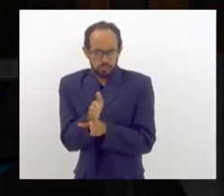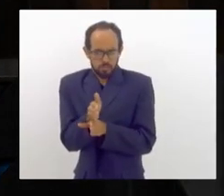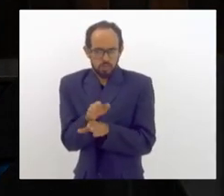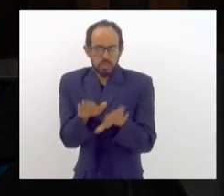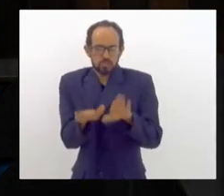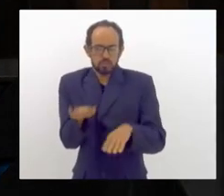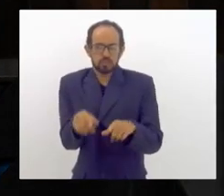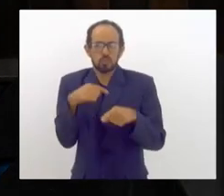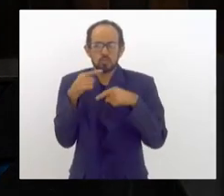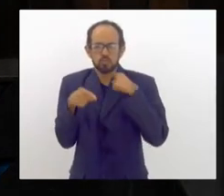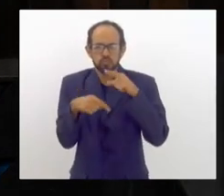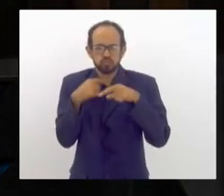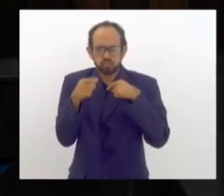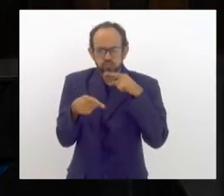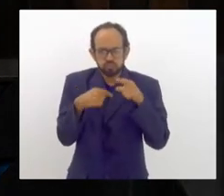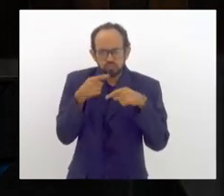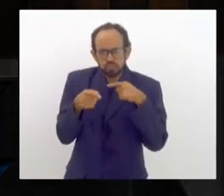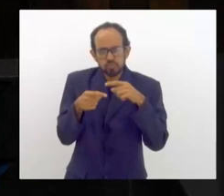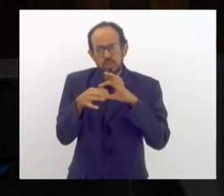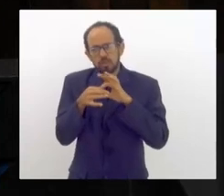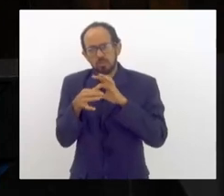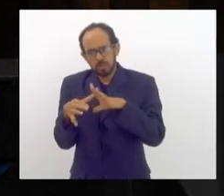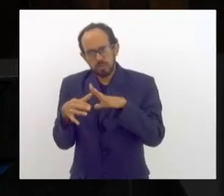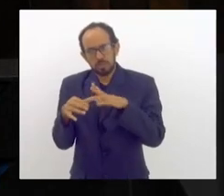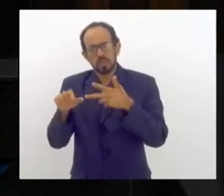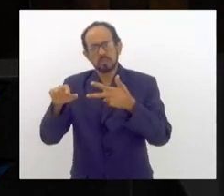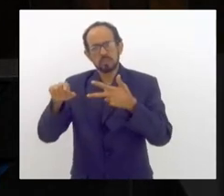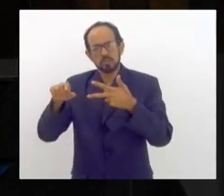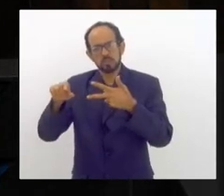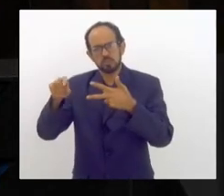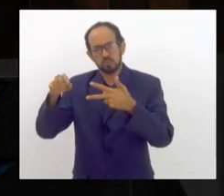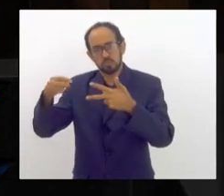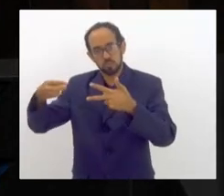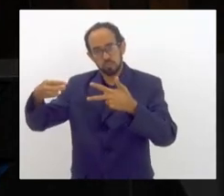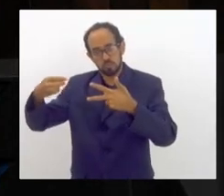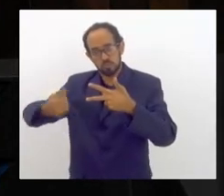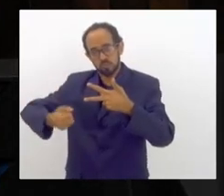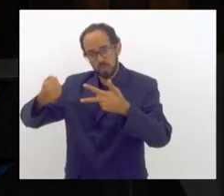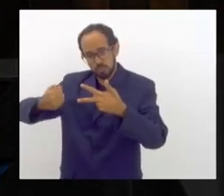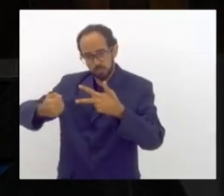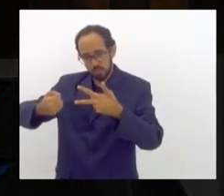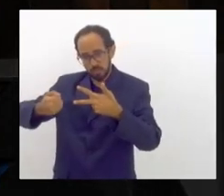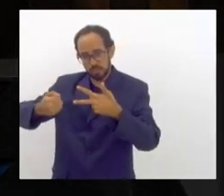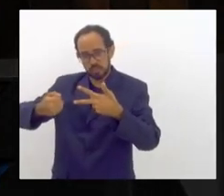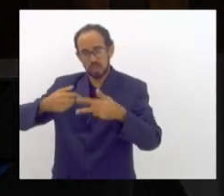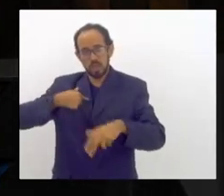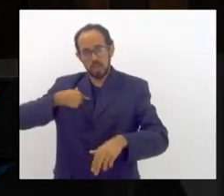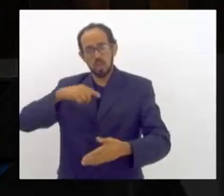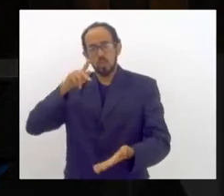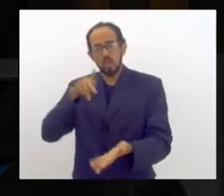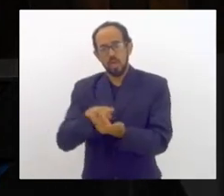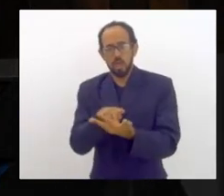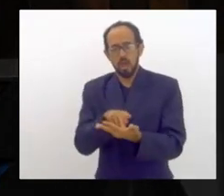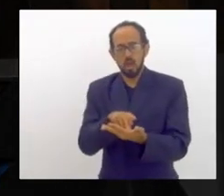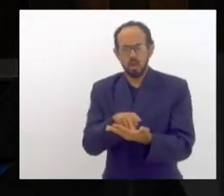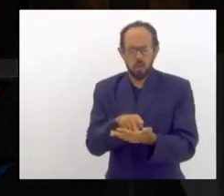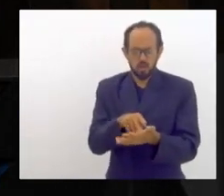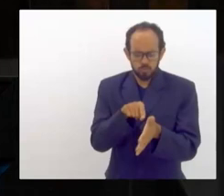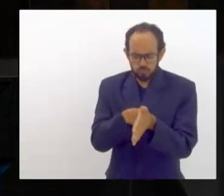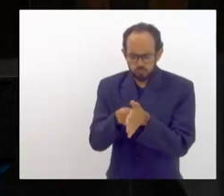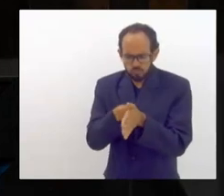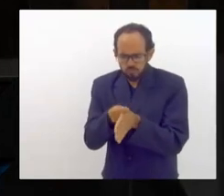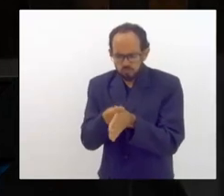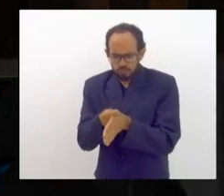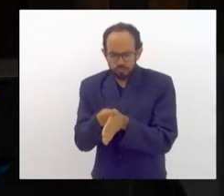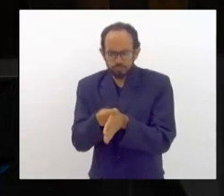questionada, a harmonia e independência dos poderes, mas eu sou um realista e constato a verdade dos fatos e o resultado